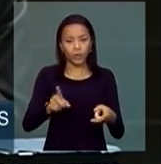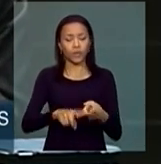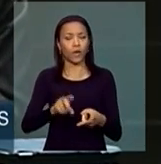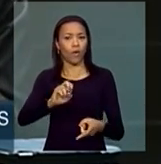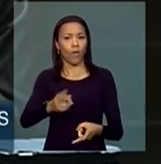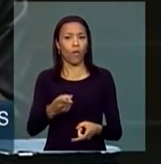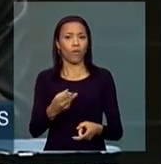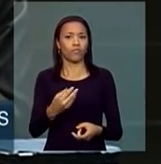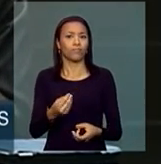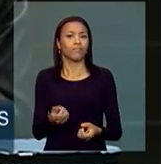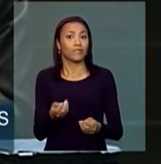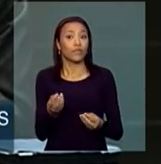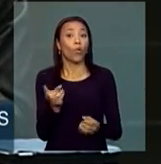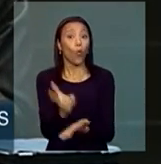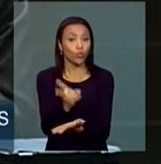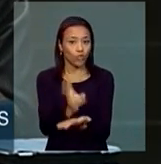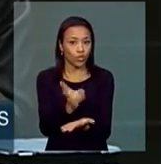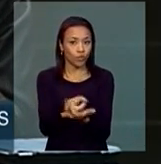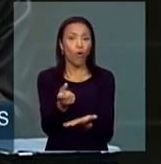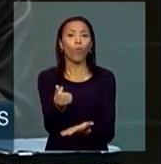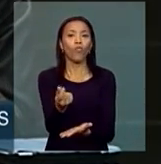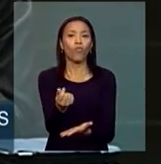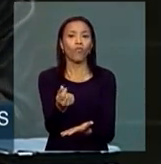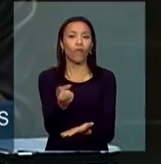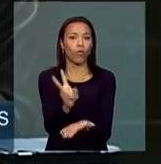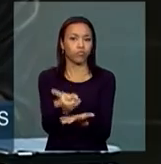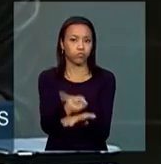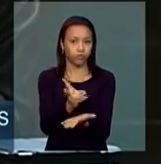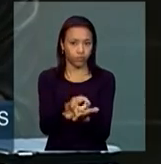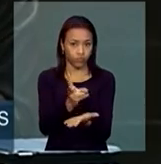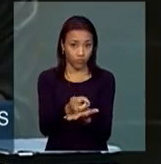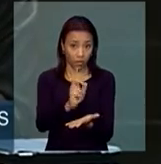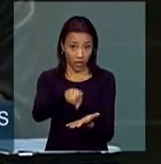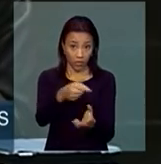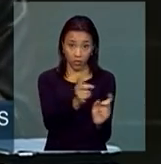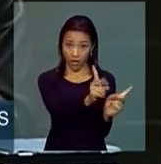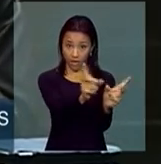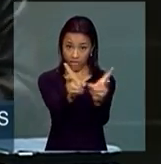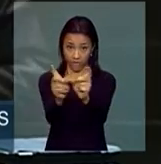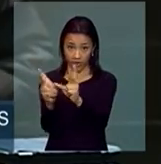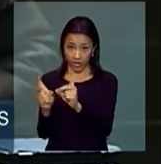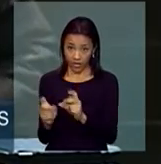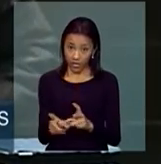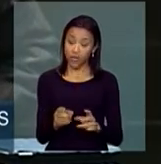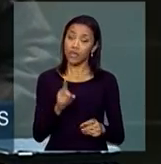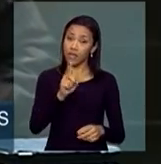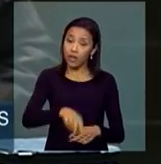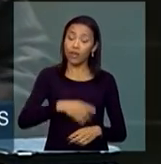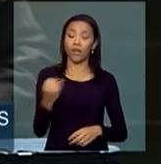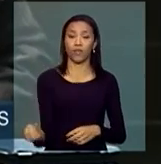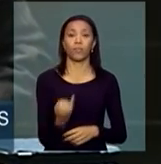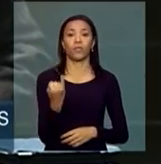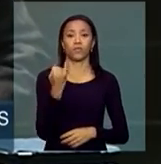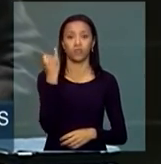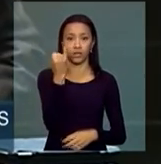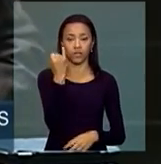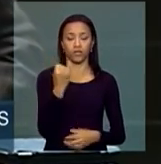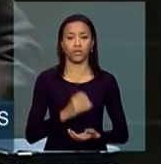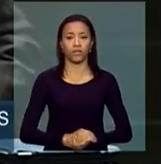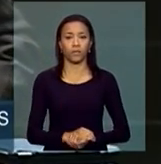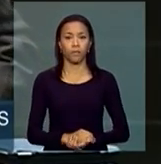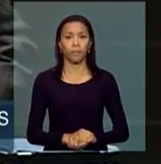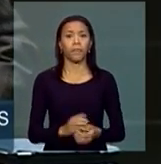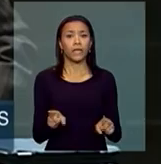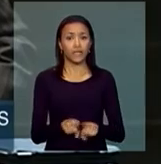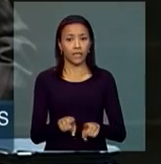da sustentação de preço, aumentando os recursos para a comercialização, que é bastante importante. E,